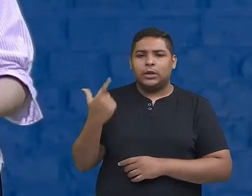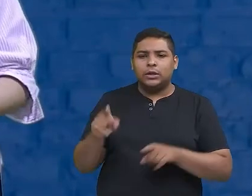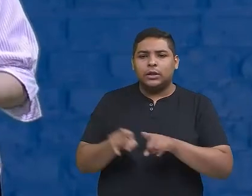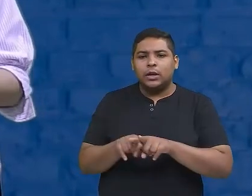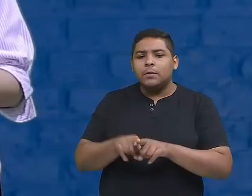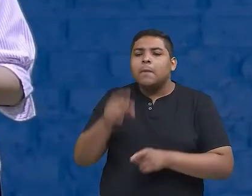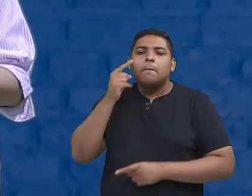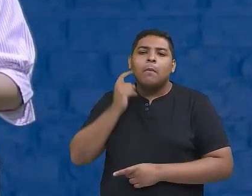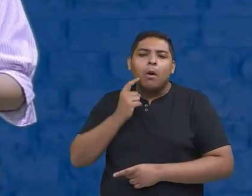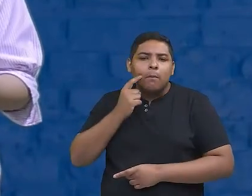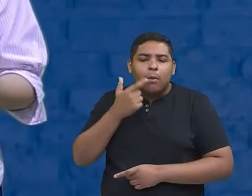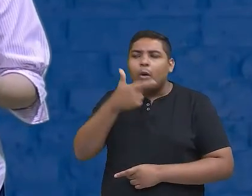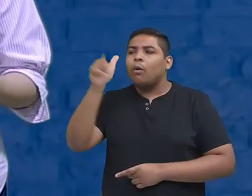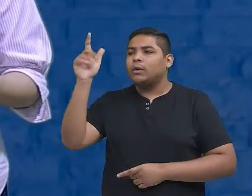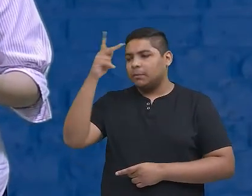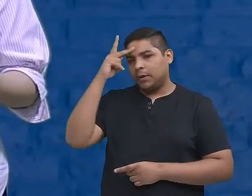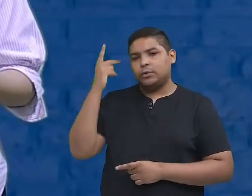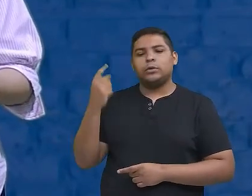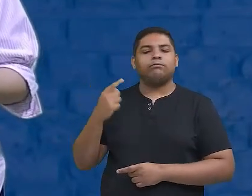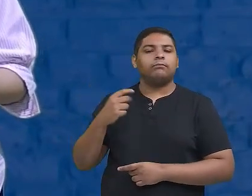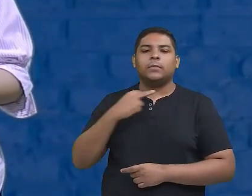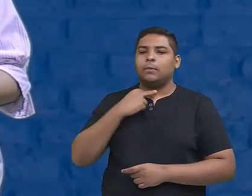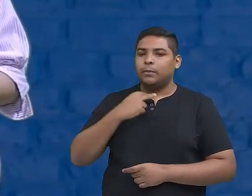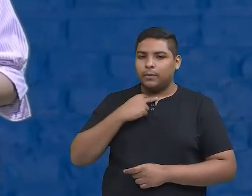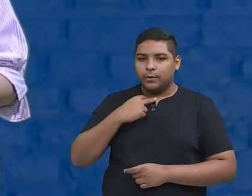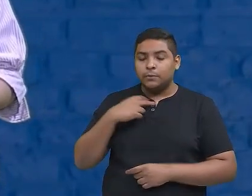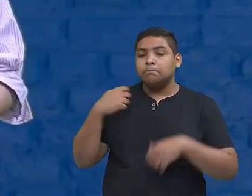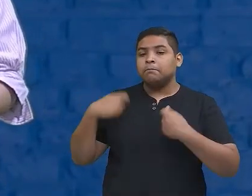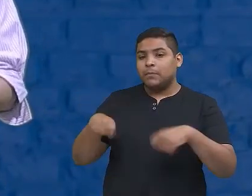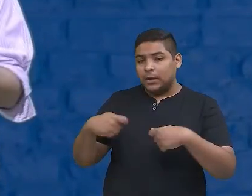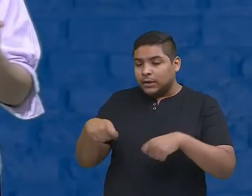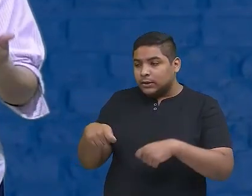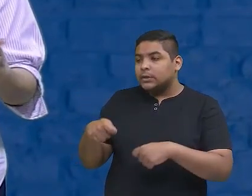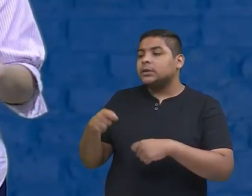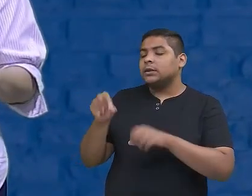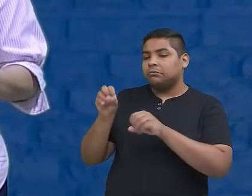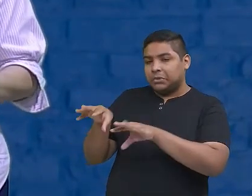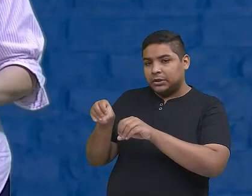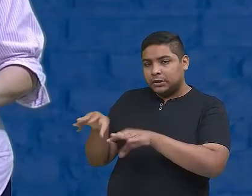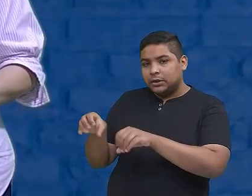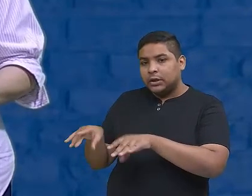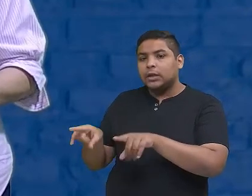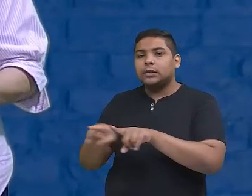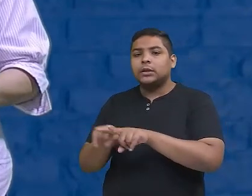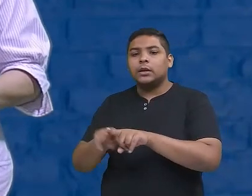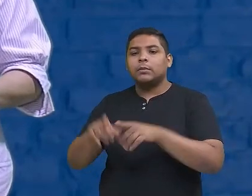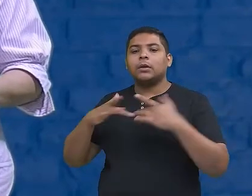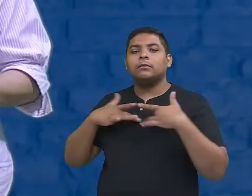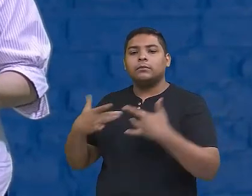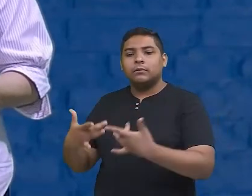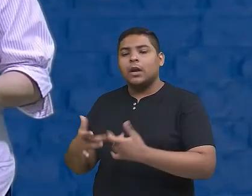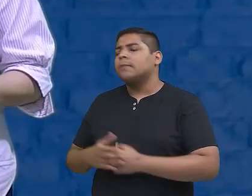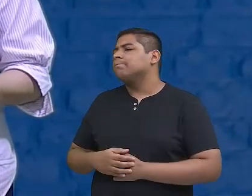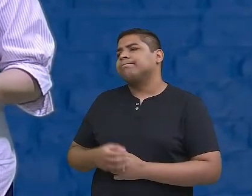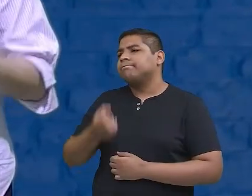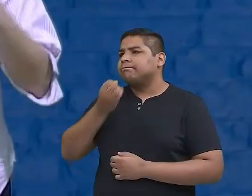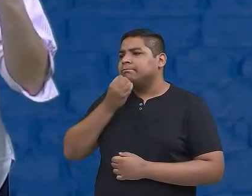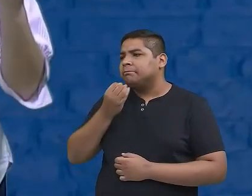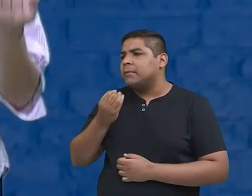Então, é algo que a gente precisa ensinar, né? E também ser gentil. Não, senhor, muito